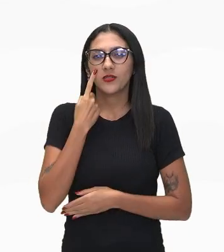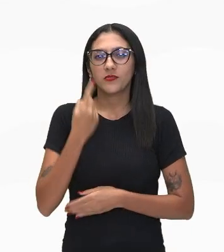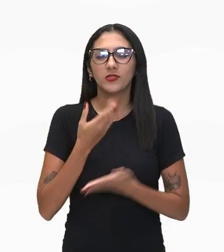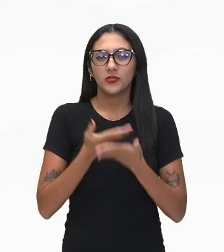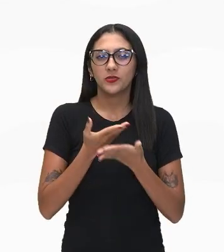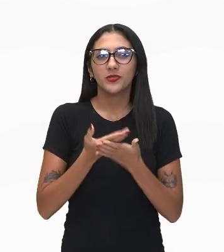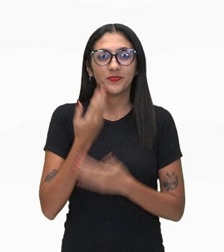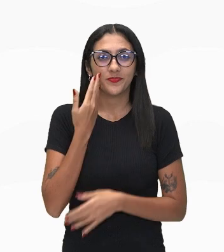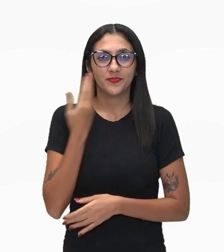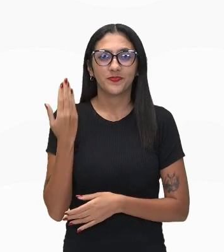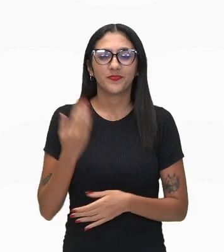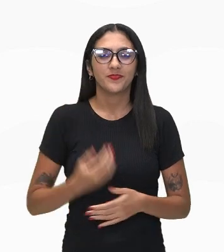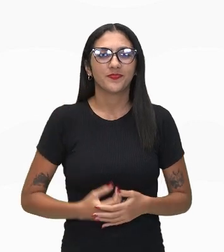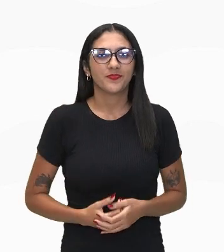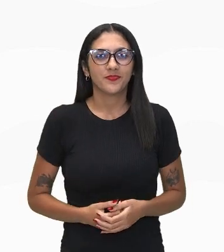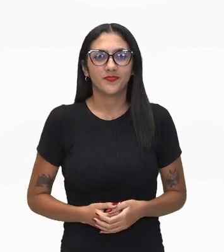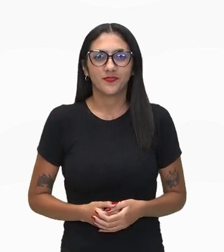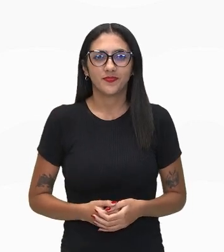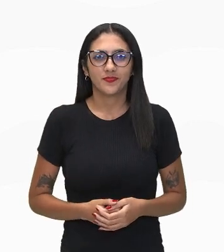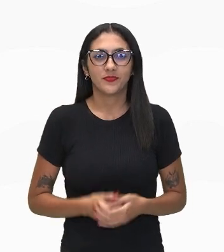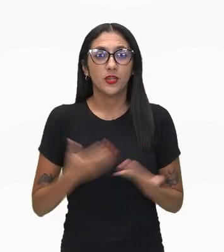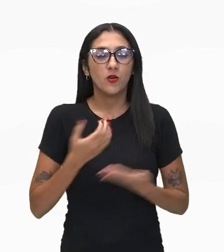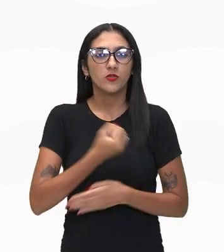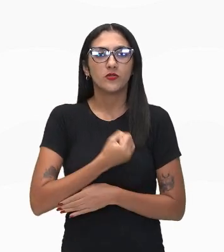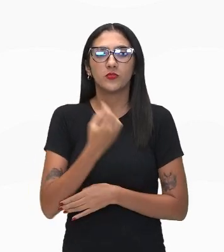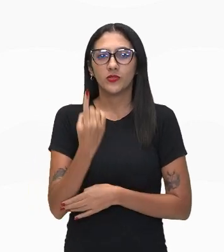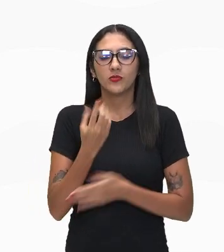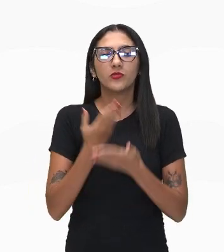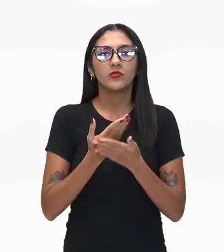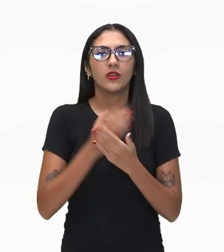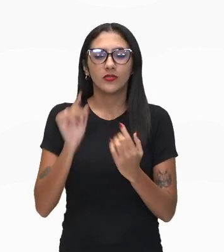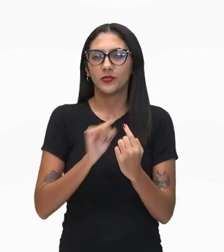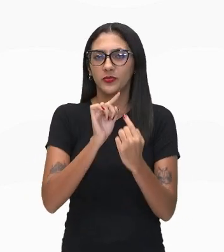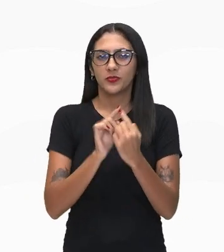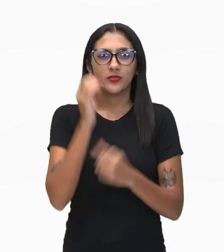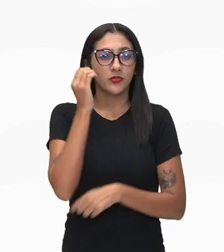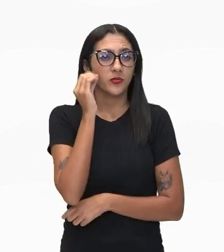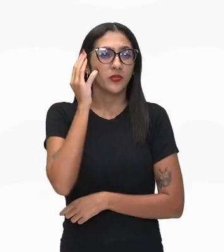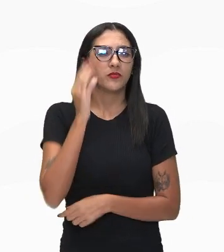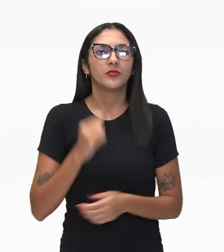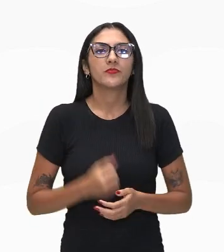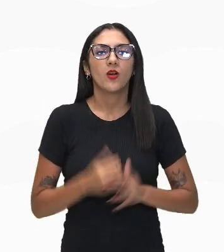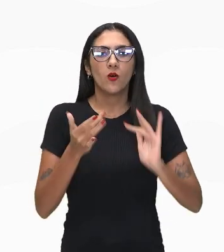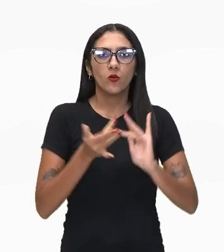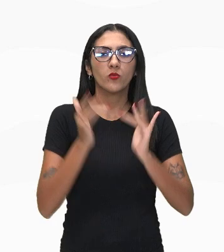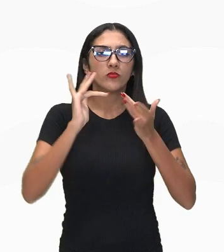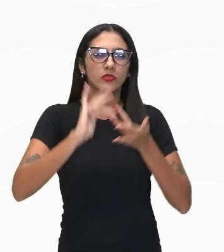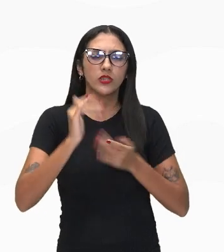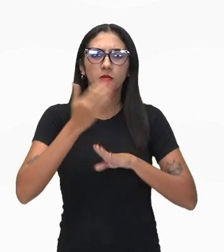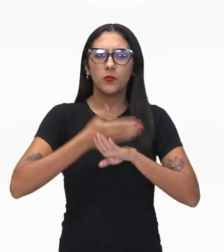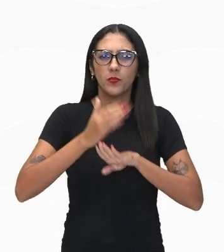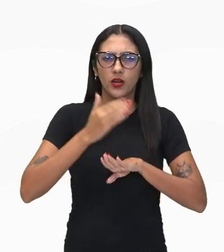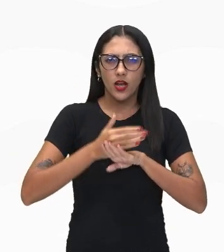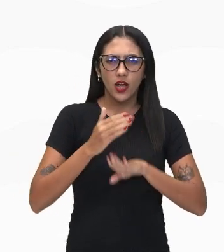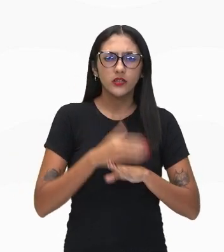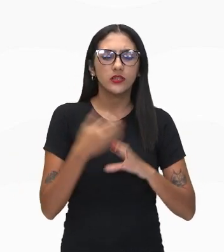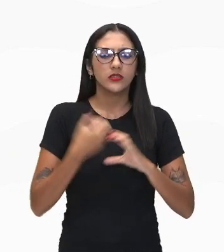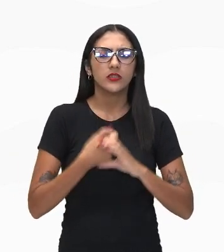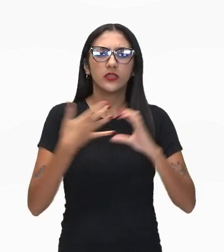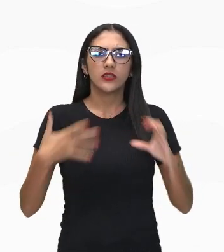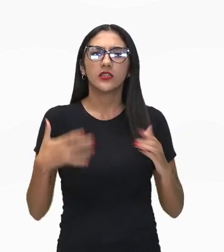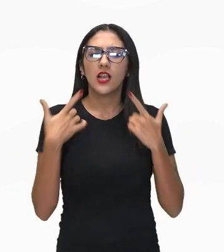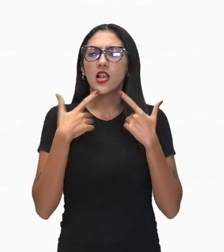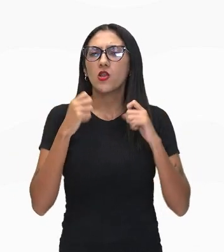hoje. Na nossa aula, então, de número 1, nós temos como objeto de conhecimento contextos, práticas e elementos